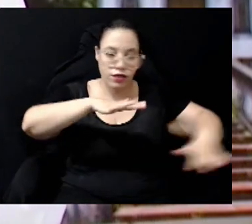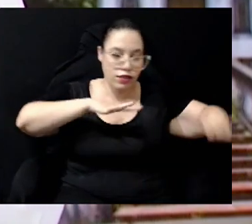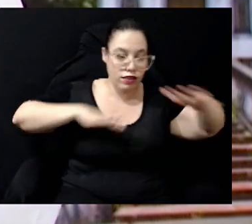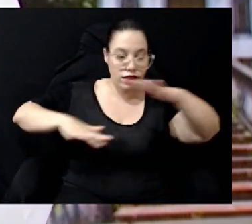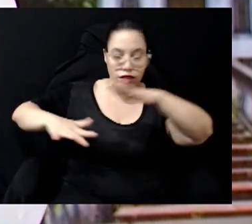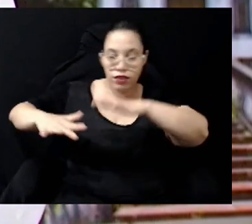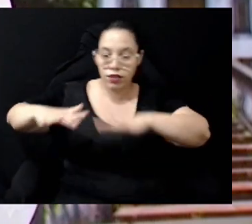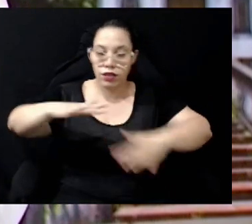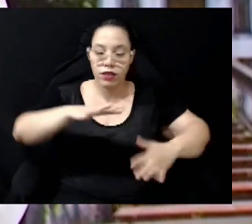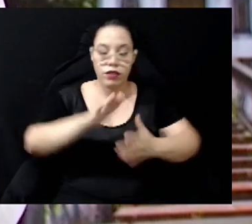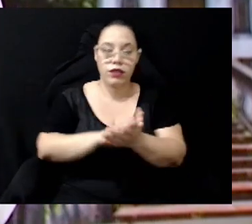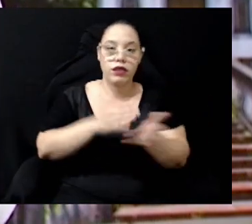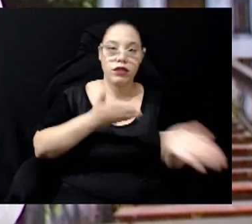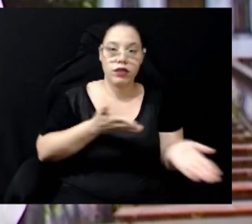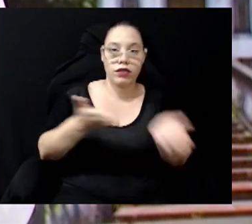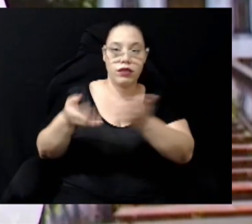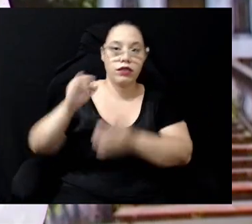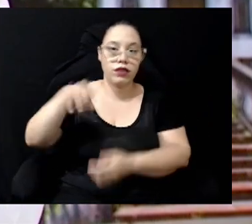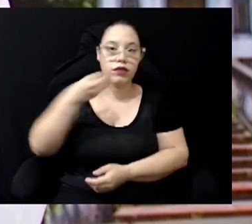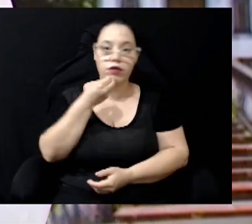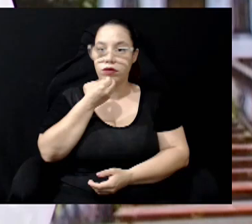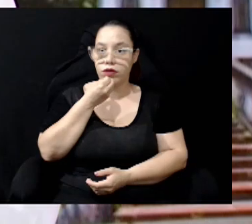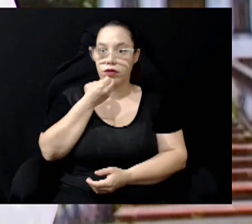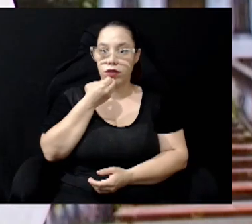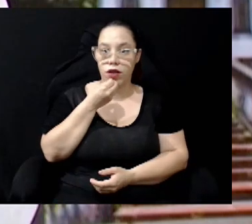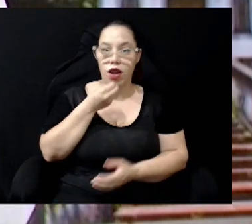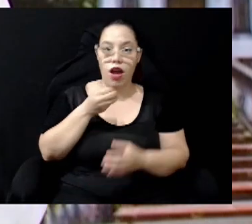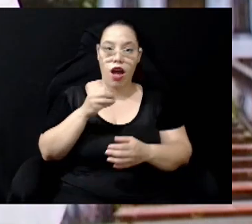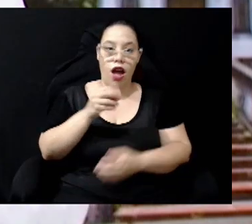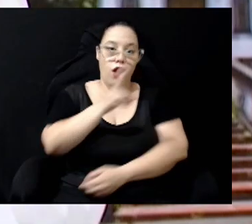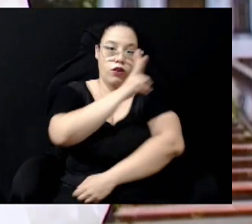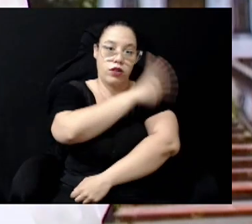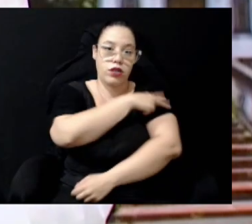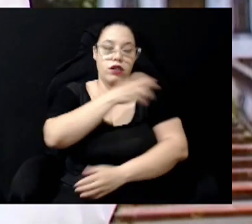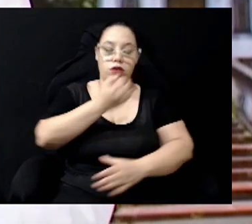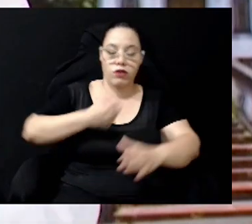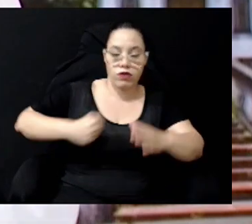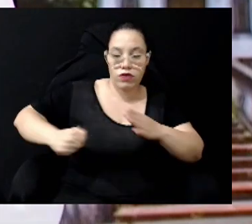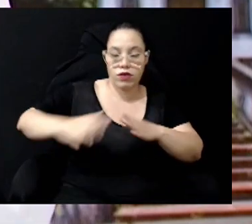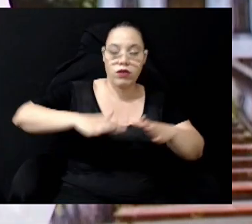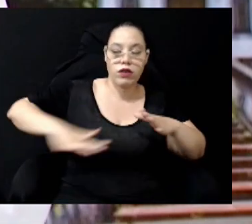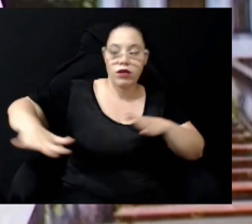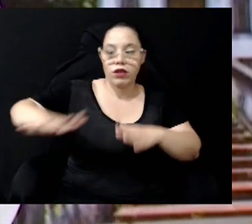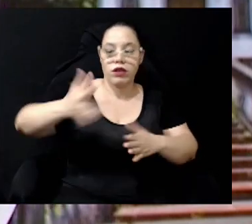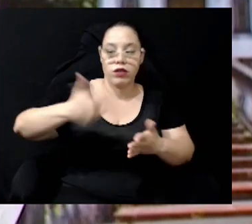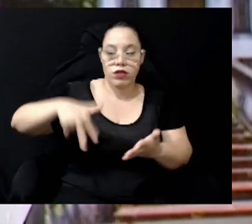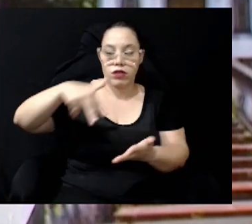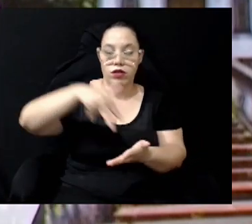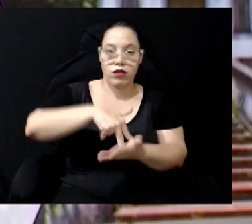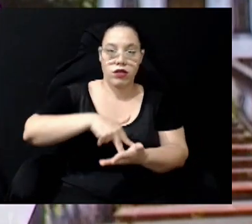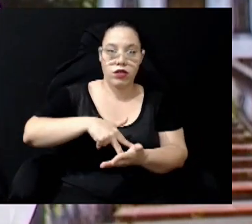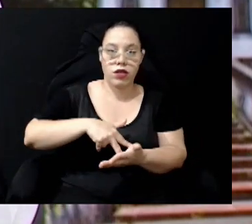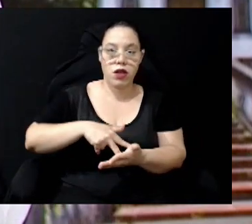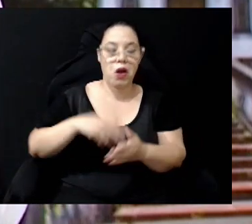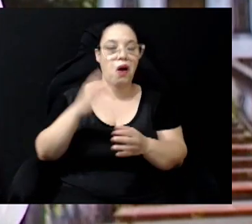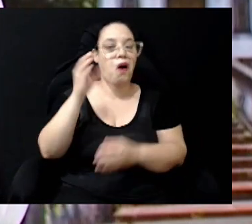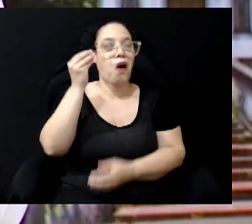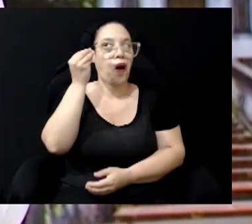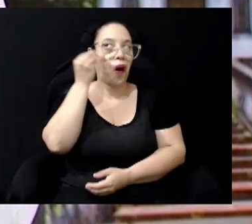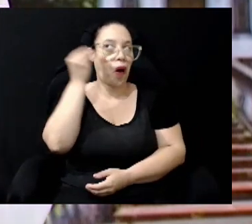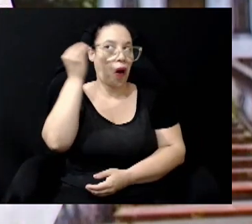damos oportunidades, inclusive, aos chefes locais e regionais de estarem tendo experiência com chefes que